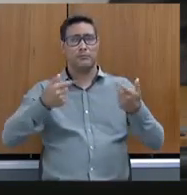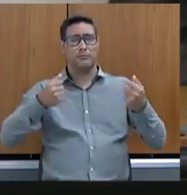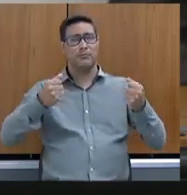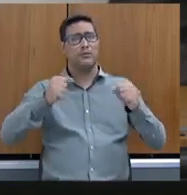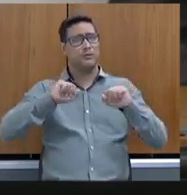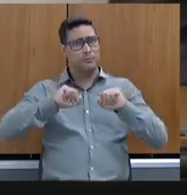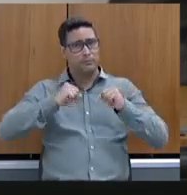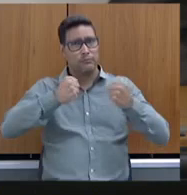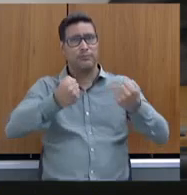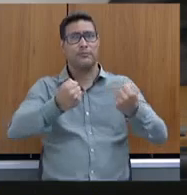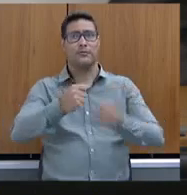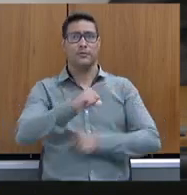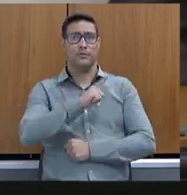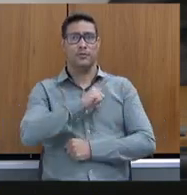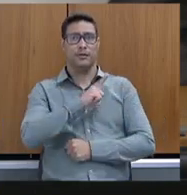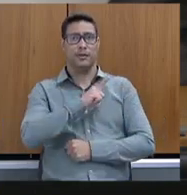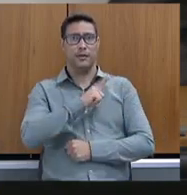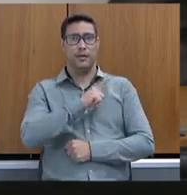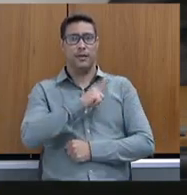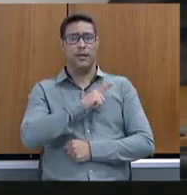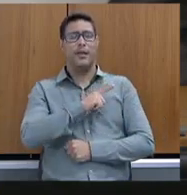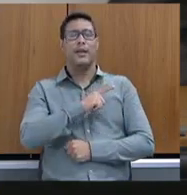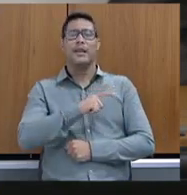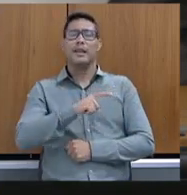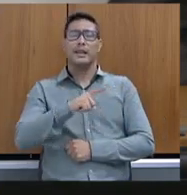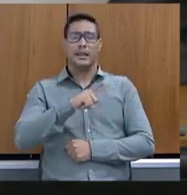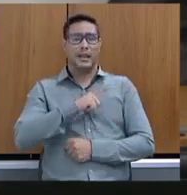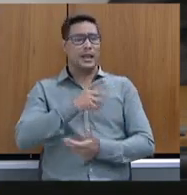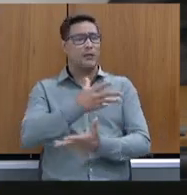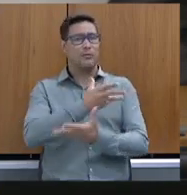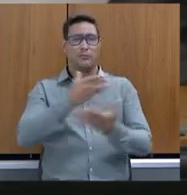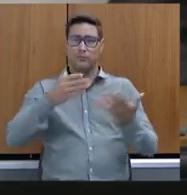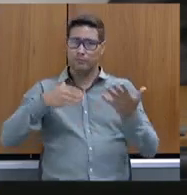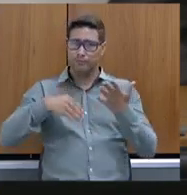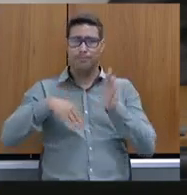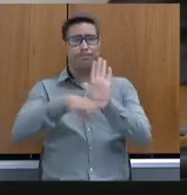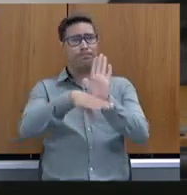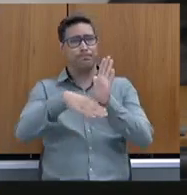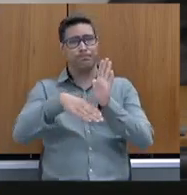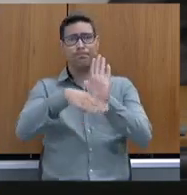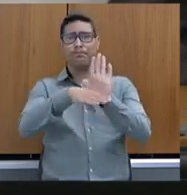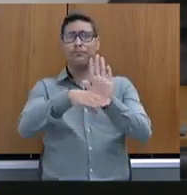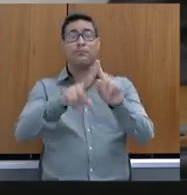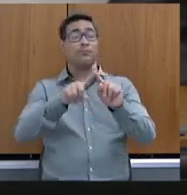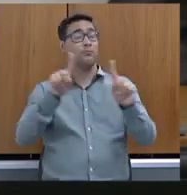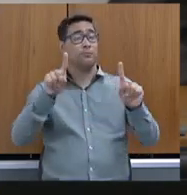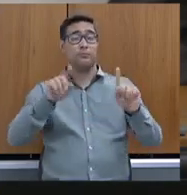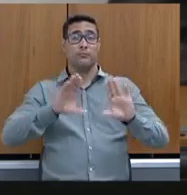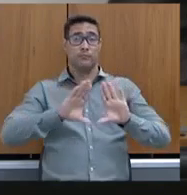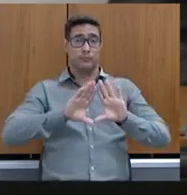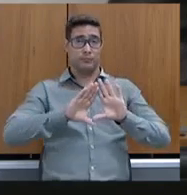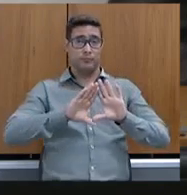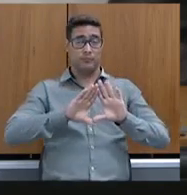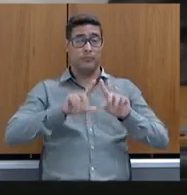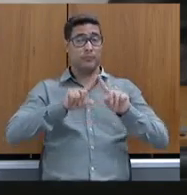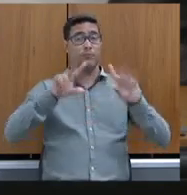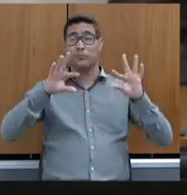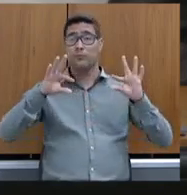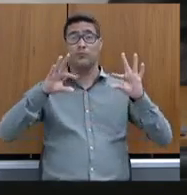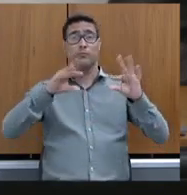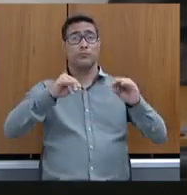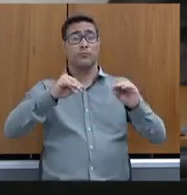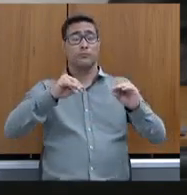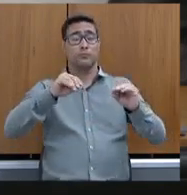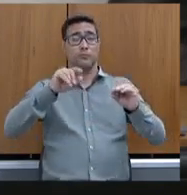e que realmente tem contribuído sobre a maneira né Não só com a Assembleia de Minas mas com toda Minas Gerais